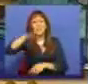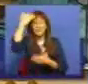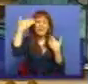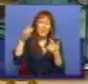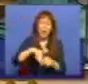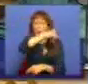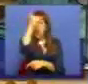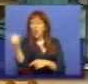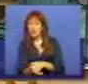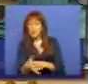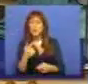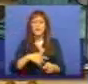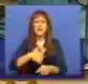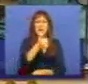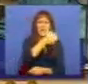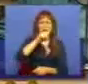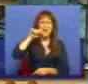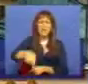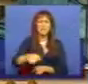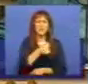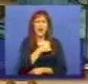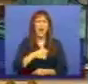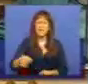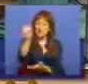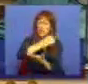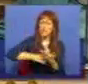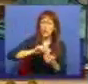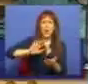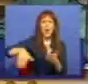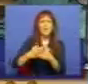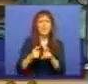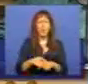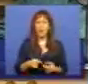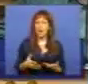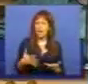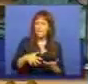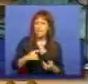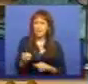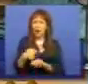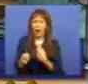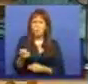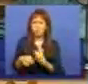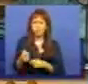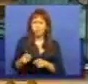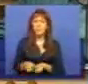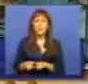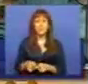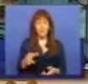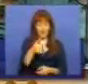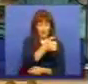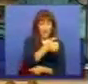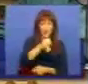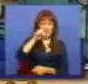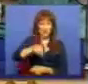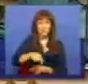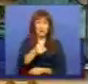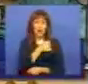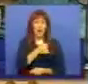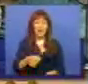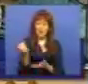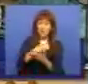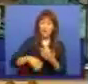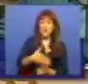secundário. Há mais de meio milhão de casas vazias para satisfazer a ganância especulativa. Deste meio milhão de casas vazias,